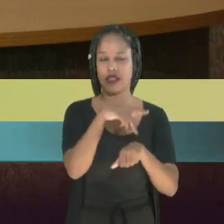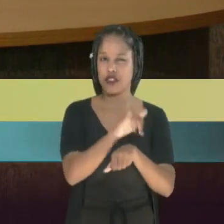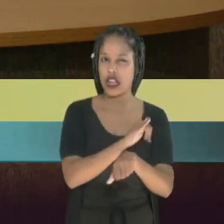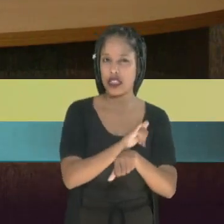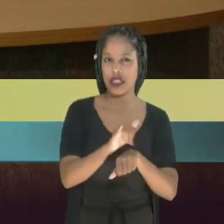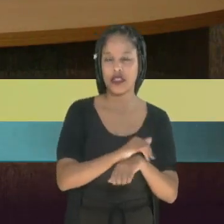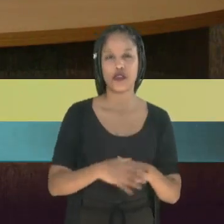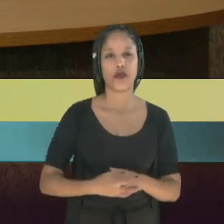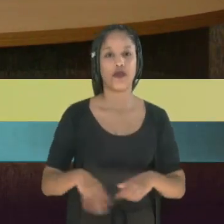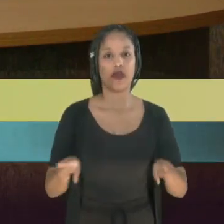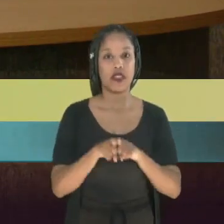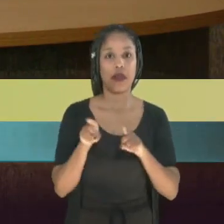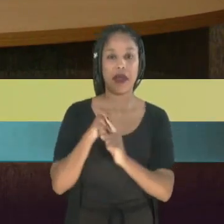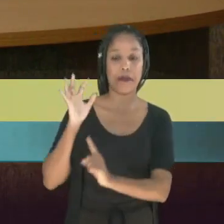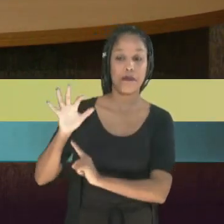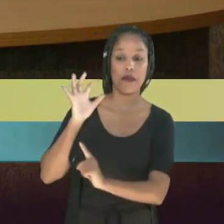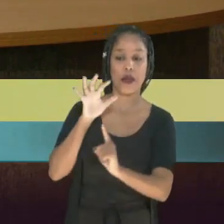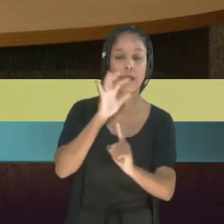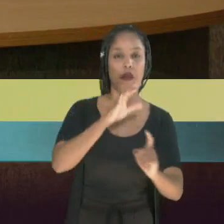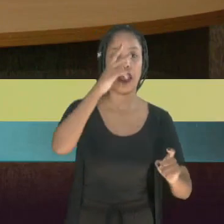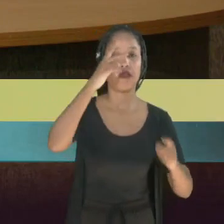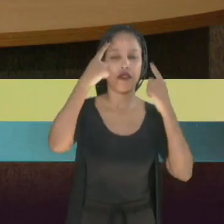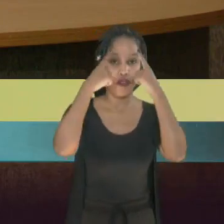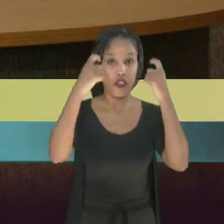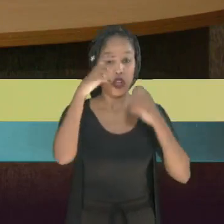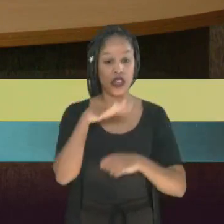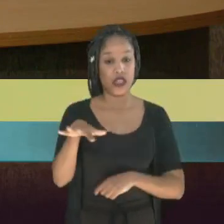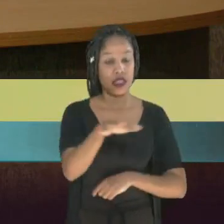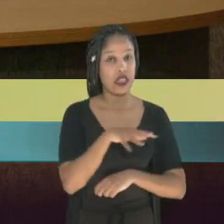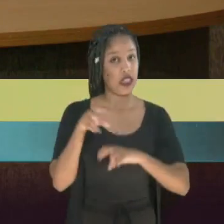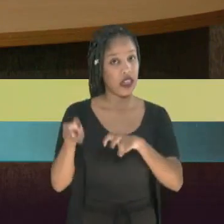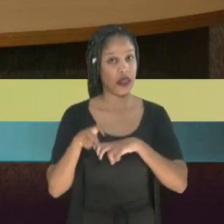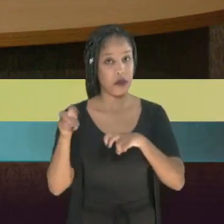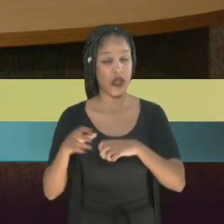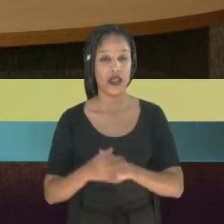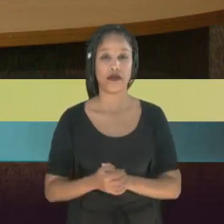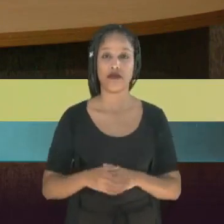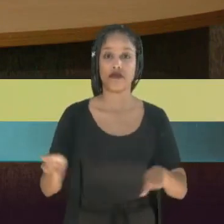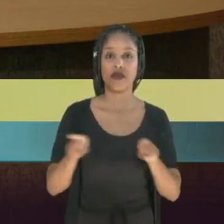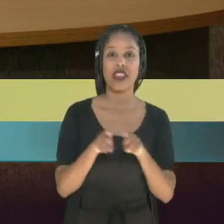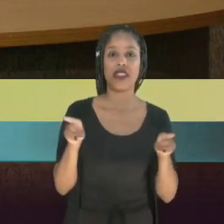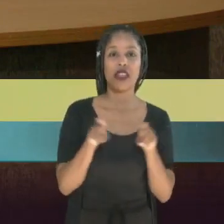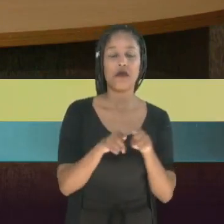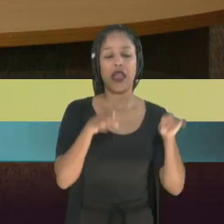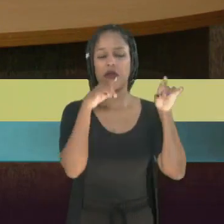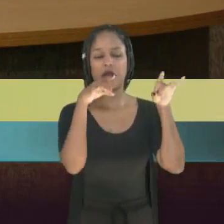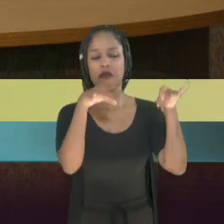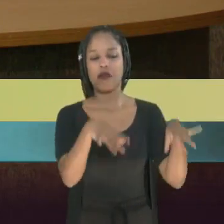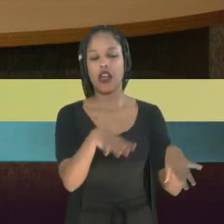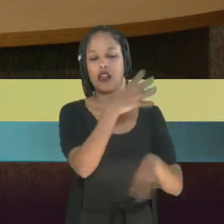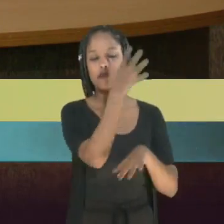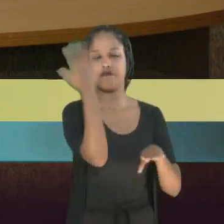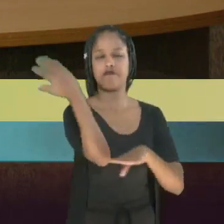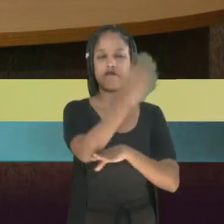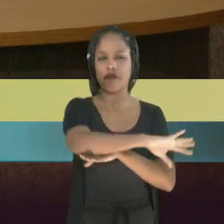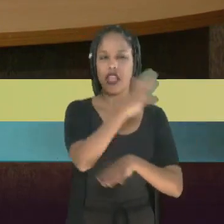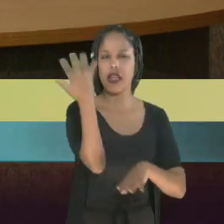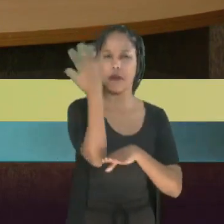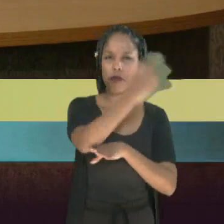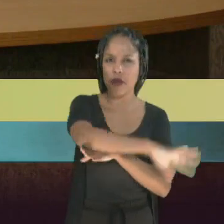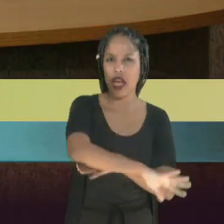a violência no campo, fez vista grossa à fiscalização e o desmatamento criminoso, no